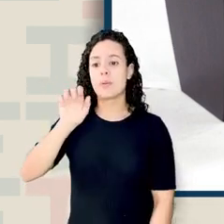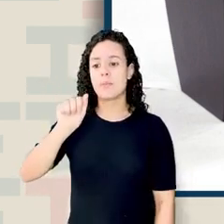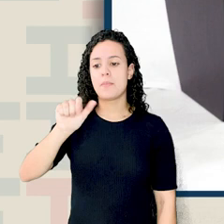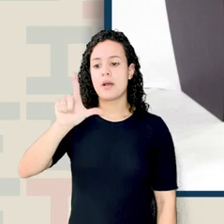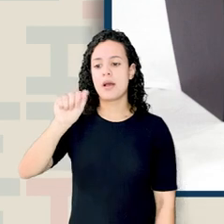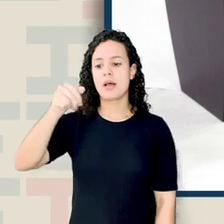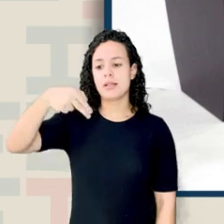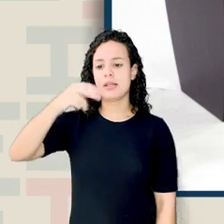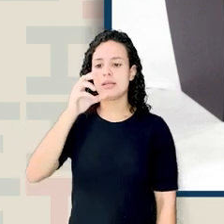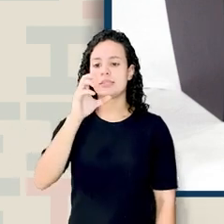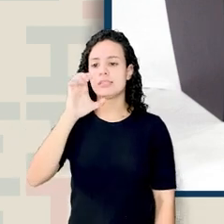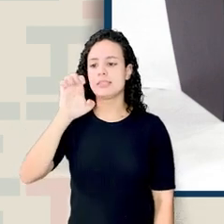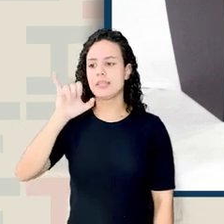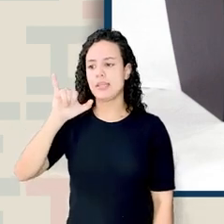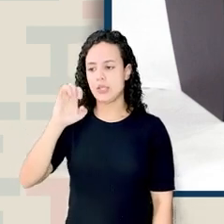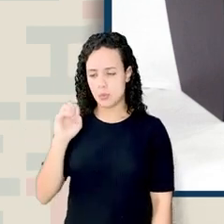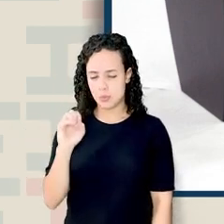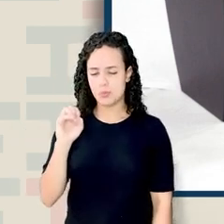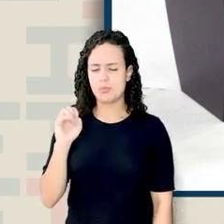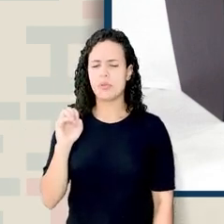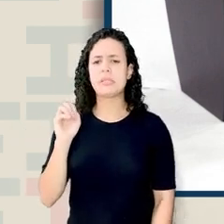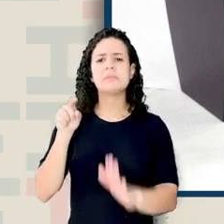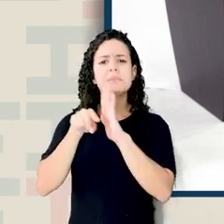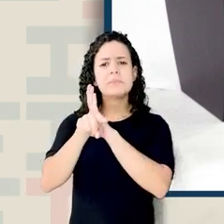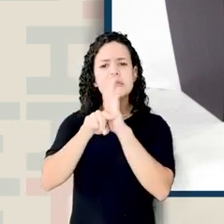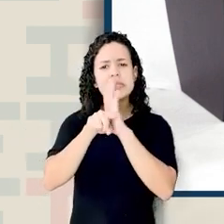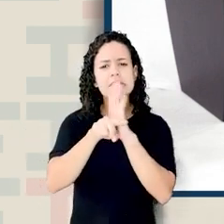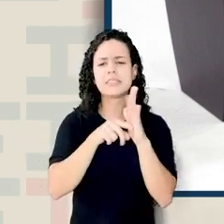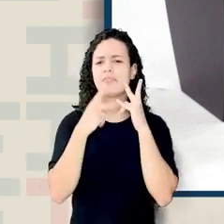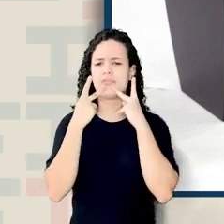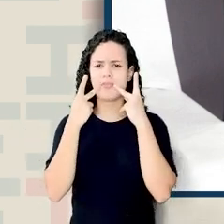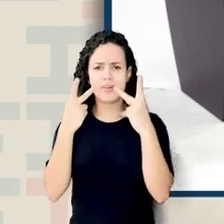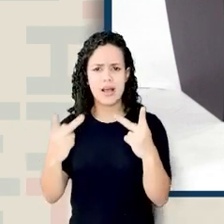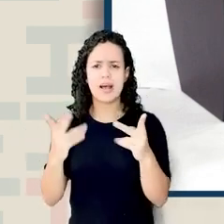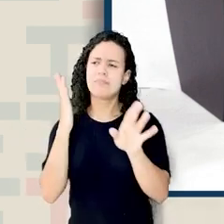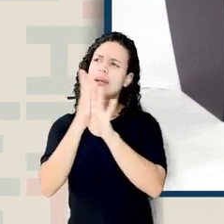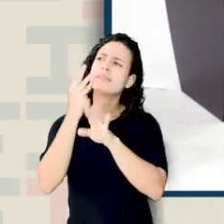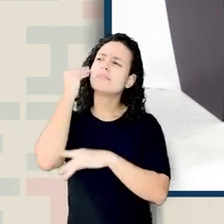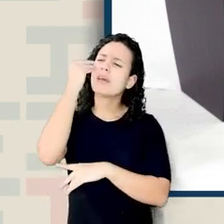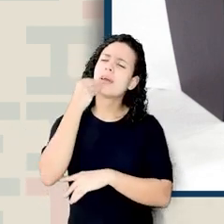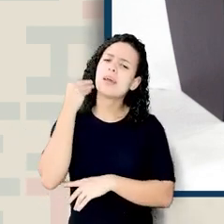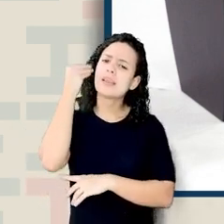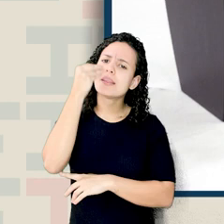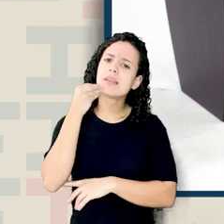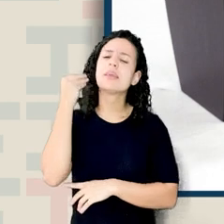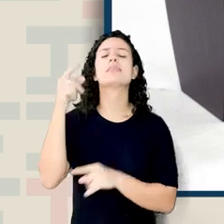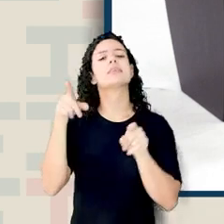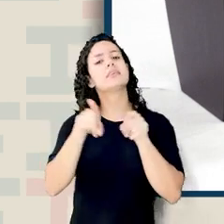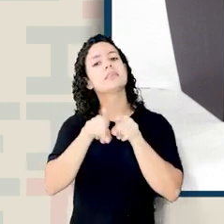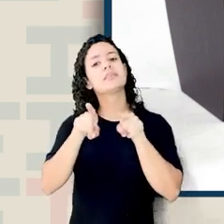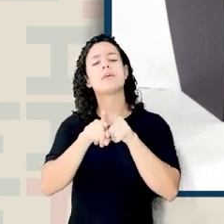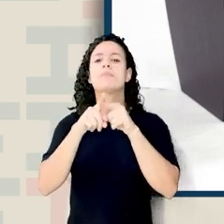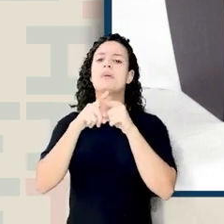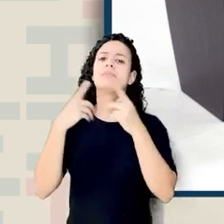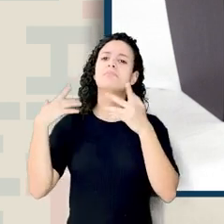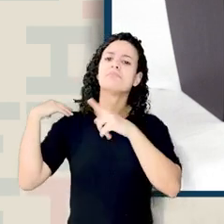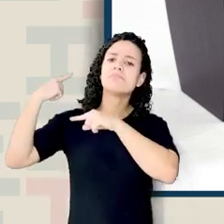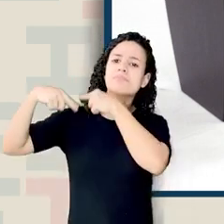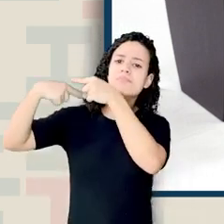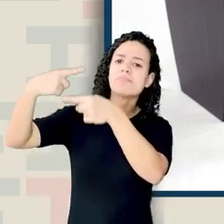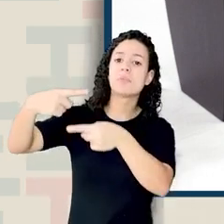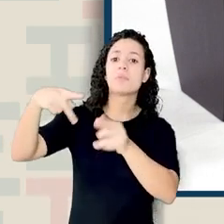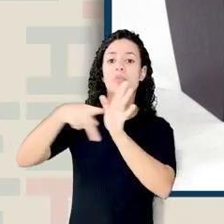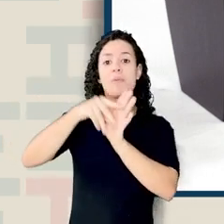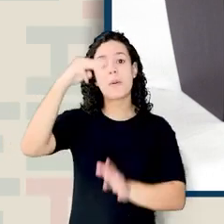balanceio. E se diz nas pesquisas, através das nossas vivências e também pelo próprio discurso da oralidade dos mestres